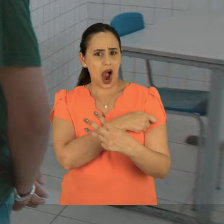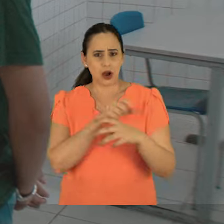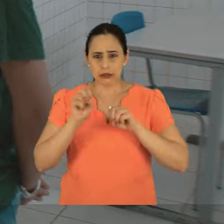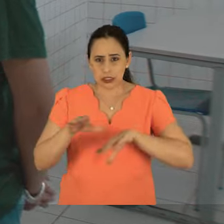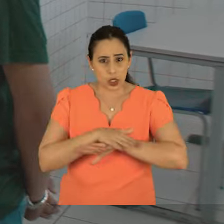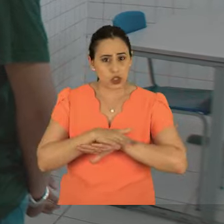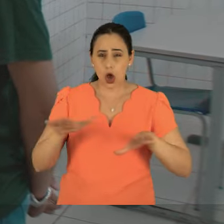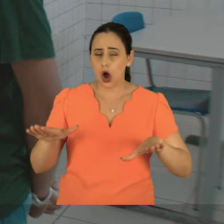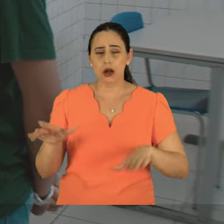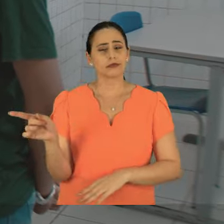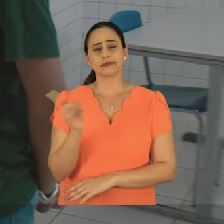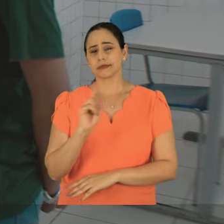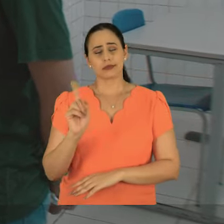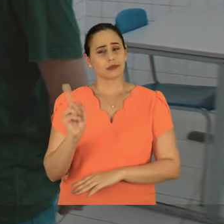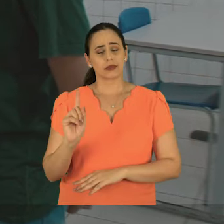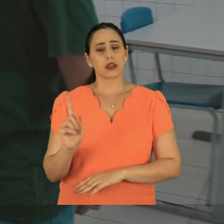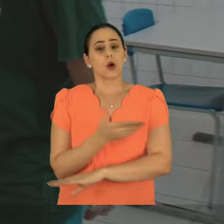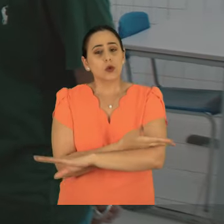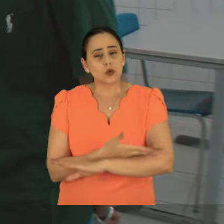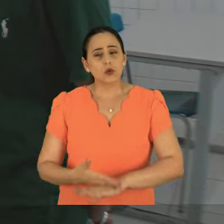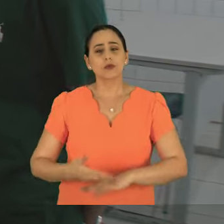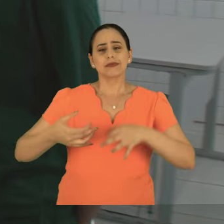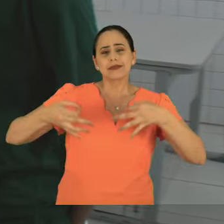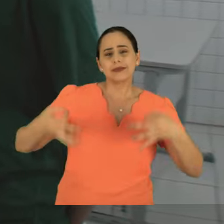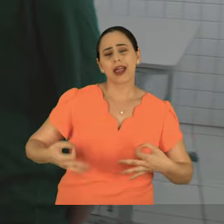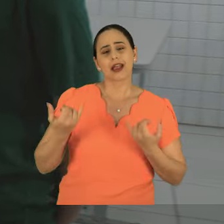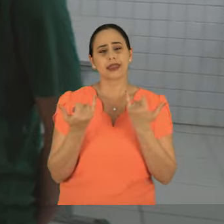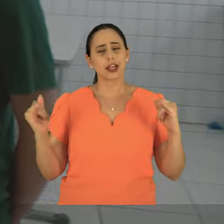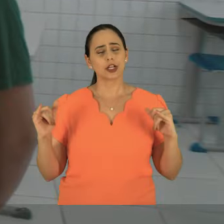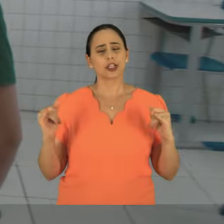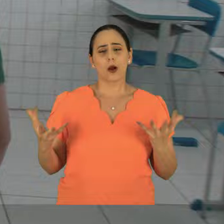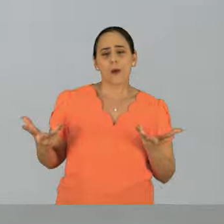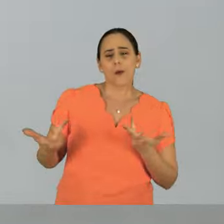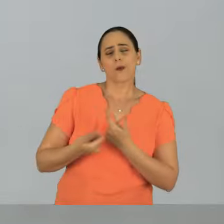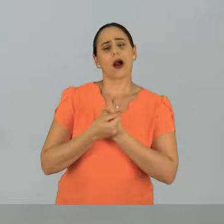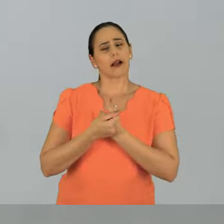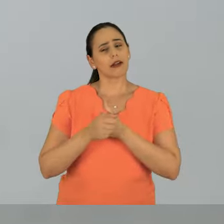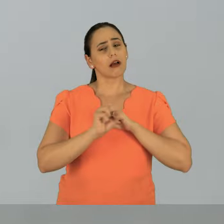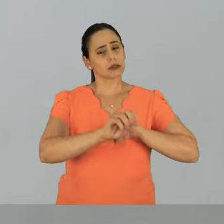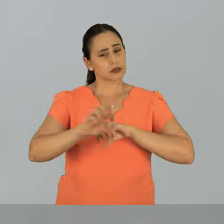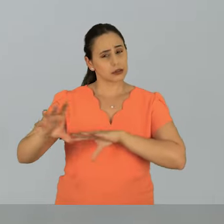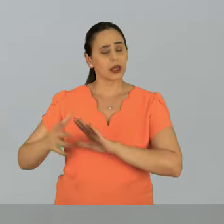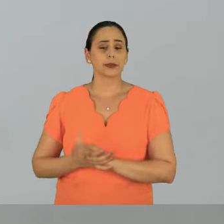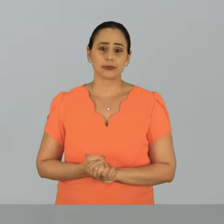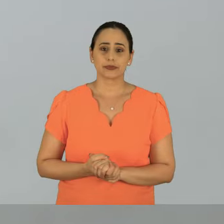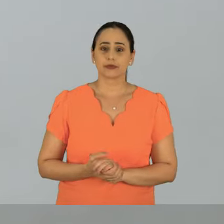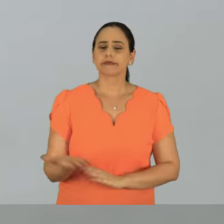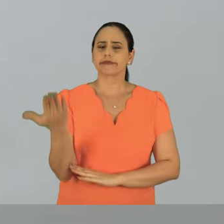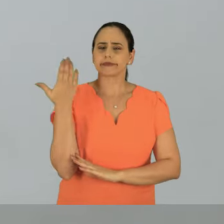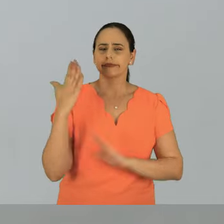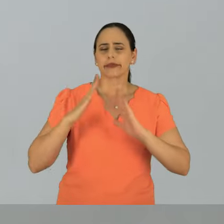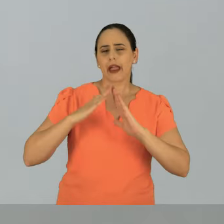como torná-los multiplicadores de bons hábitos no uso da eficiência energética. Antes, a maioria das lâmpadas lá de casa